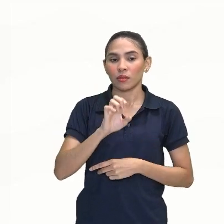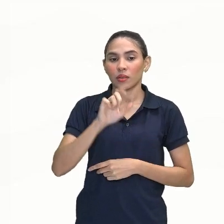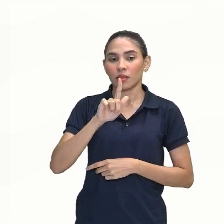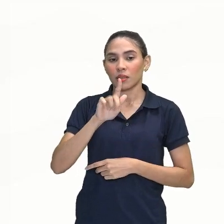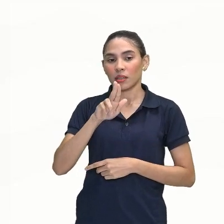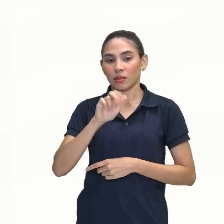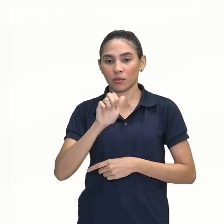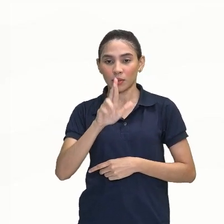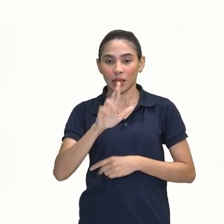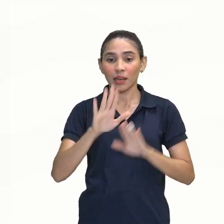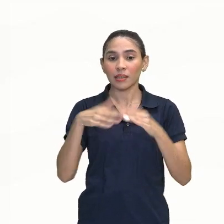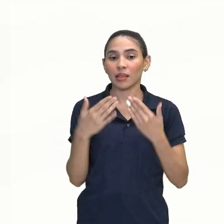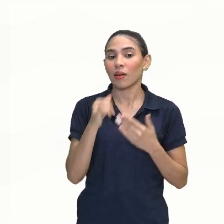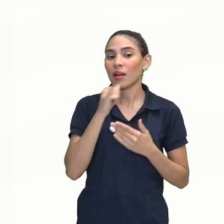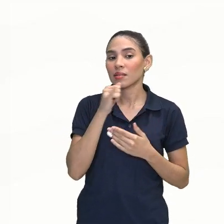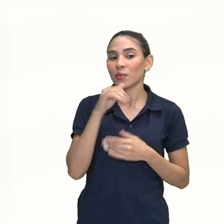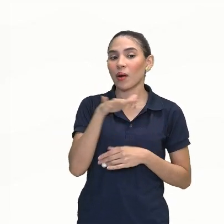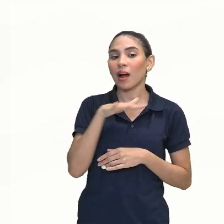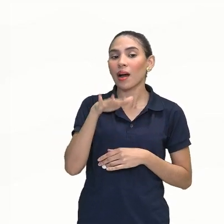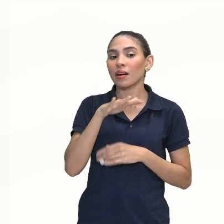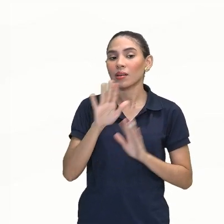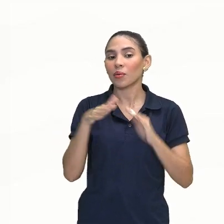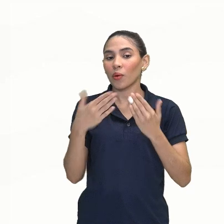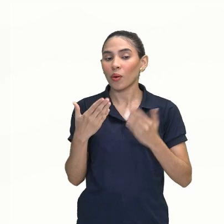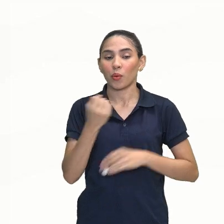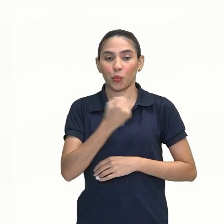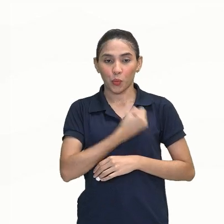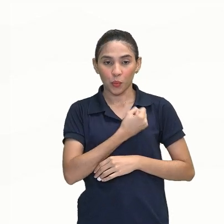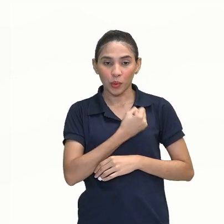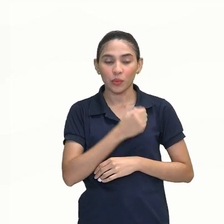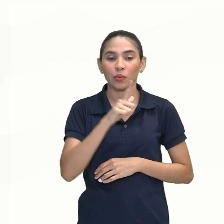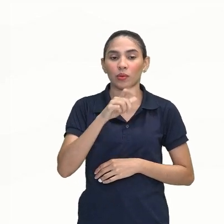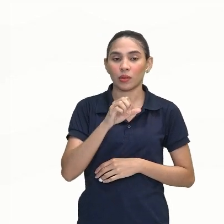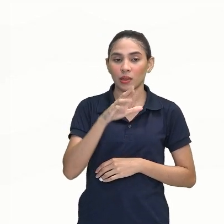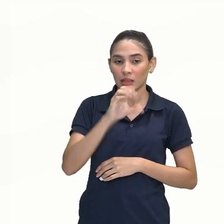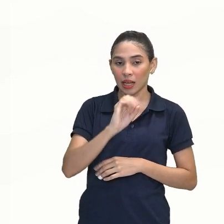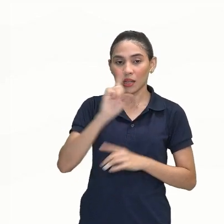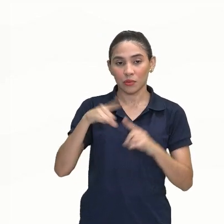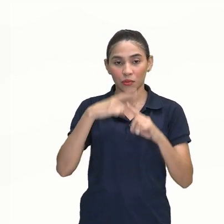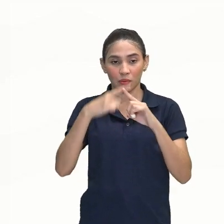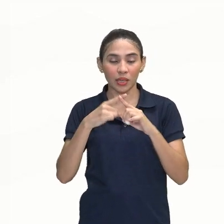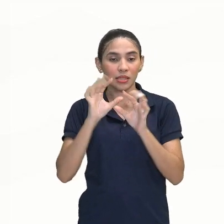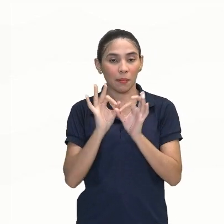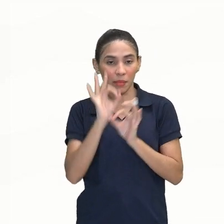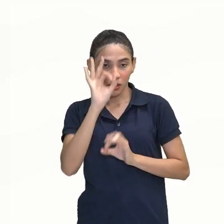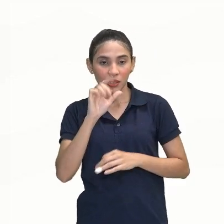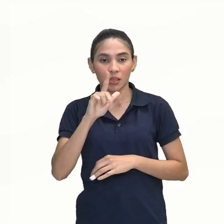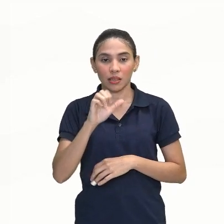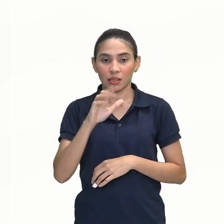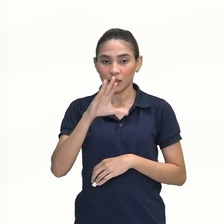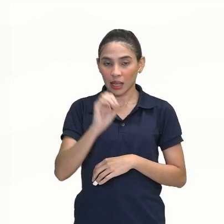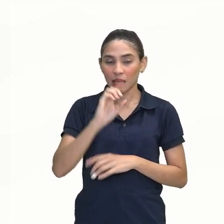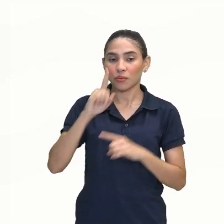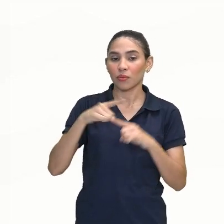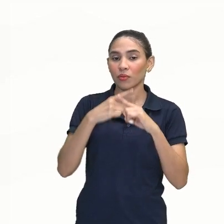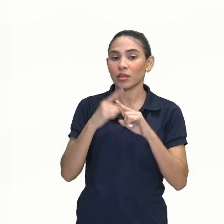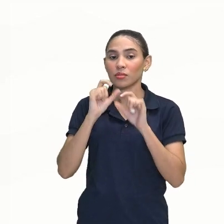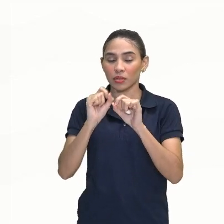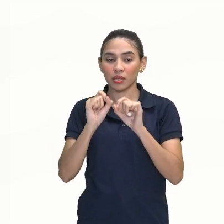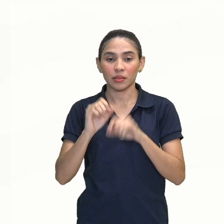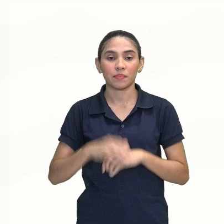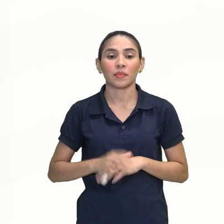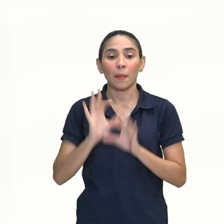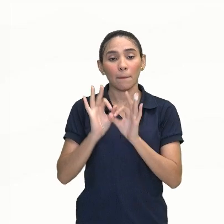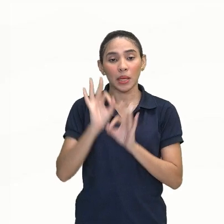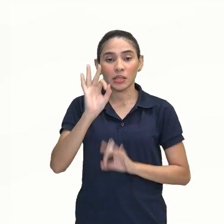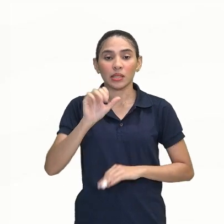área vai ser igual ao quê? Meu número de lados, vezes a medida do meu lado, vezes a medida